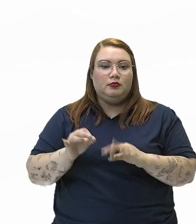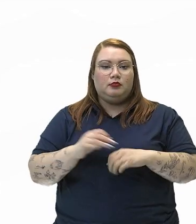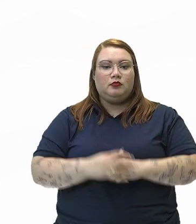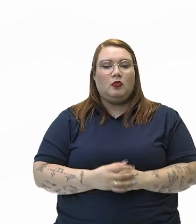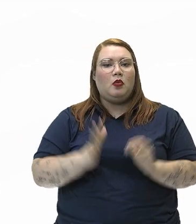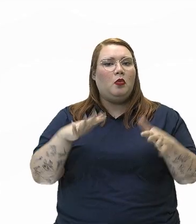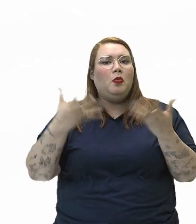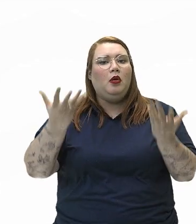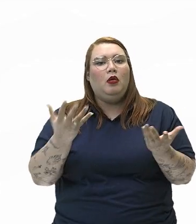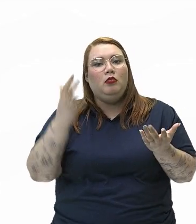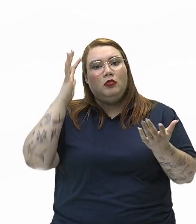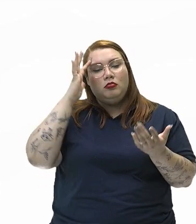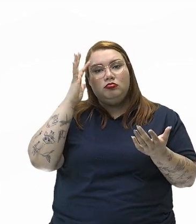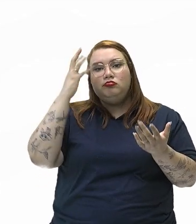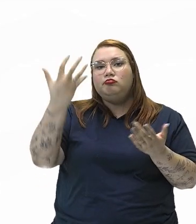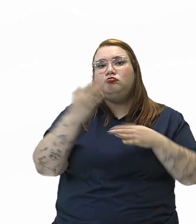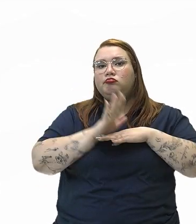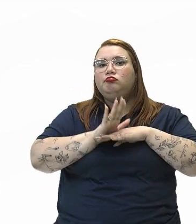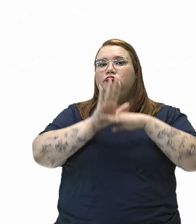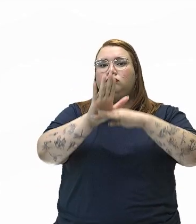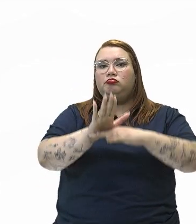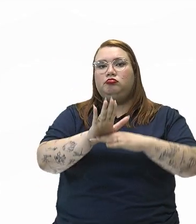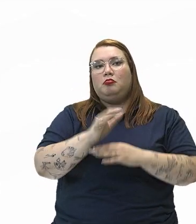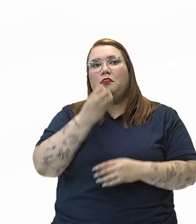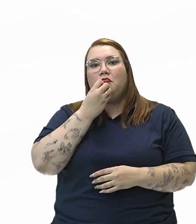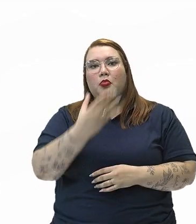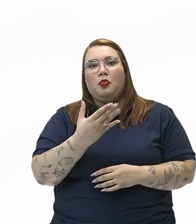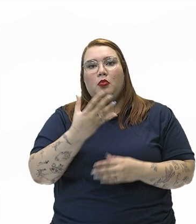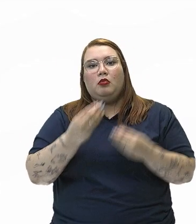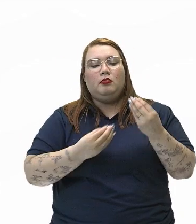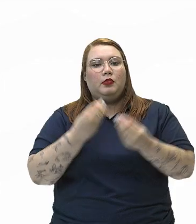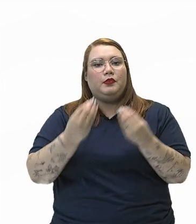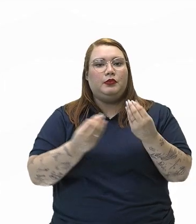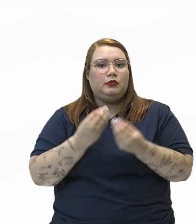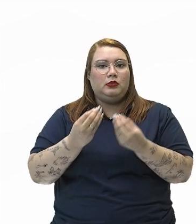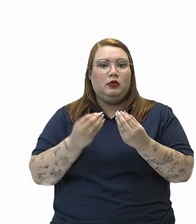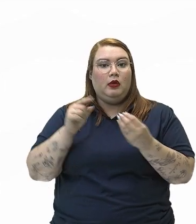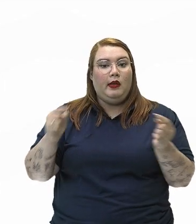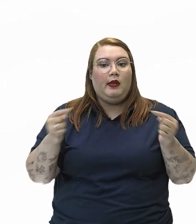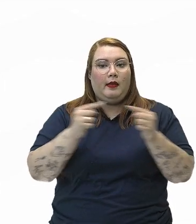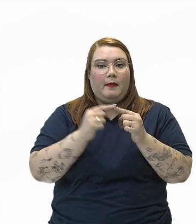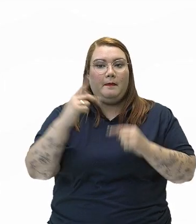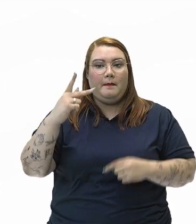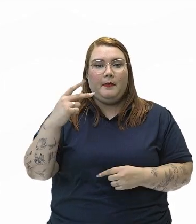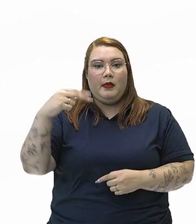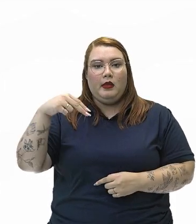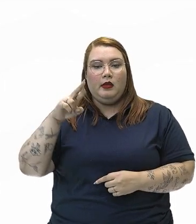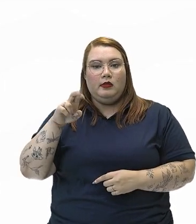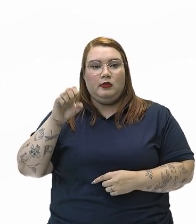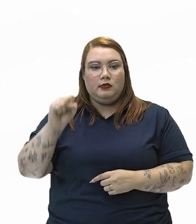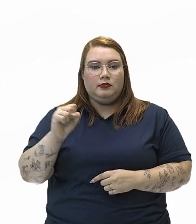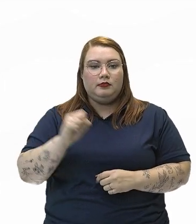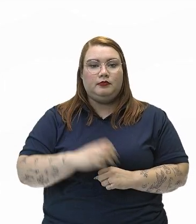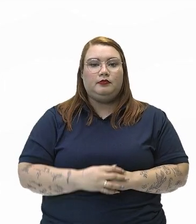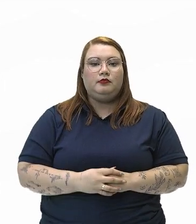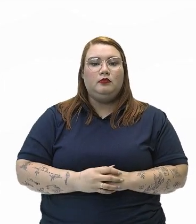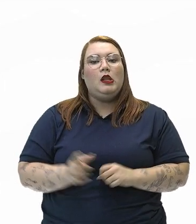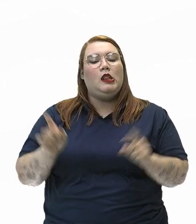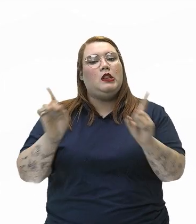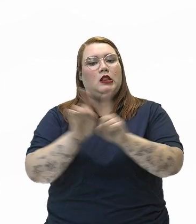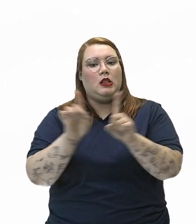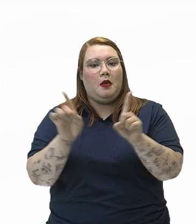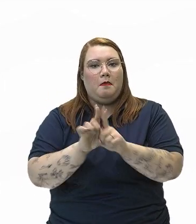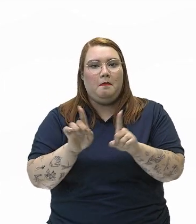Qual é a solução que é preconizada aí pela Política Nacional de Resíduos Sólidos? É a logística